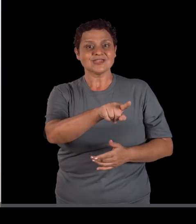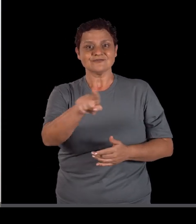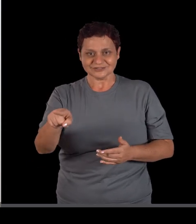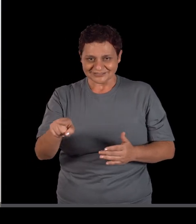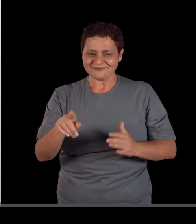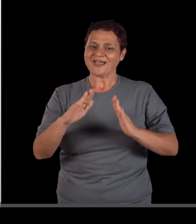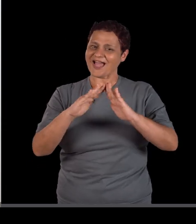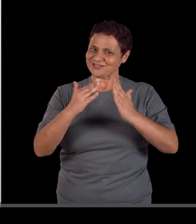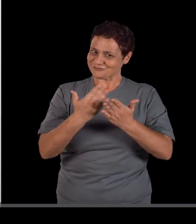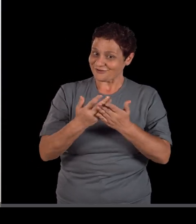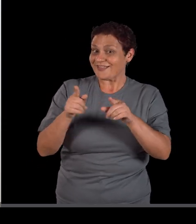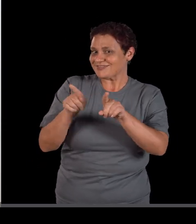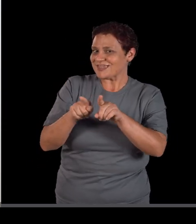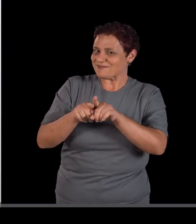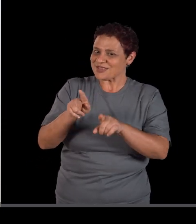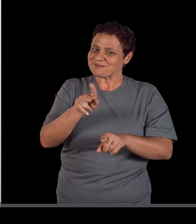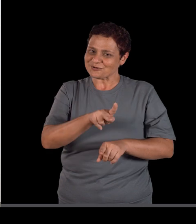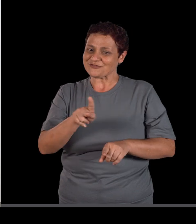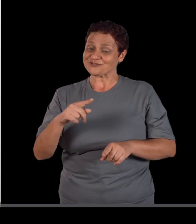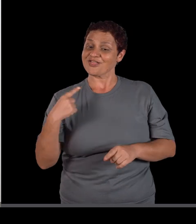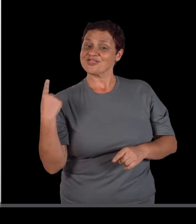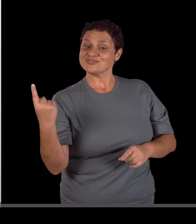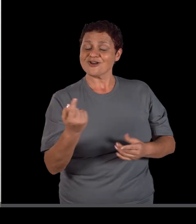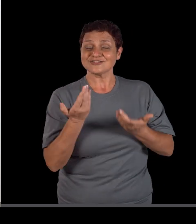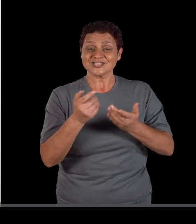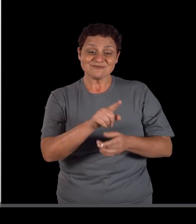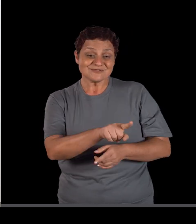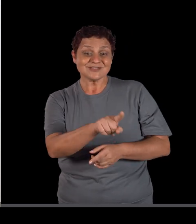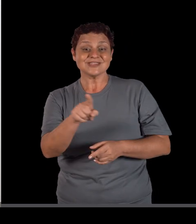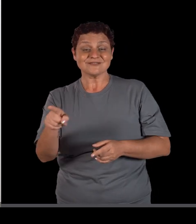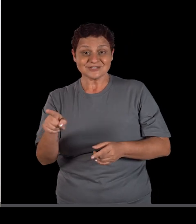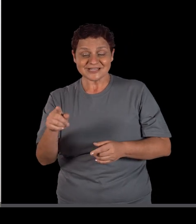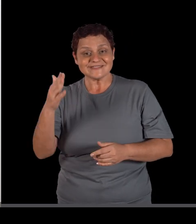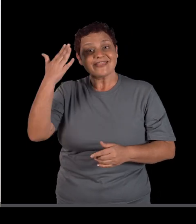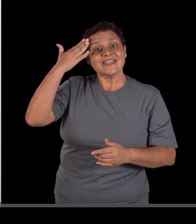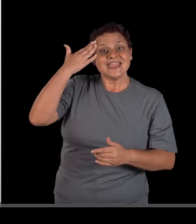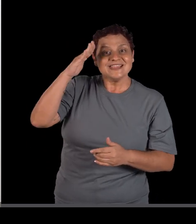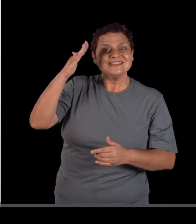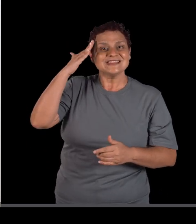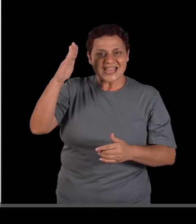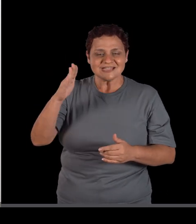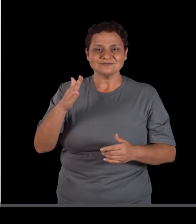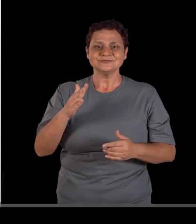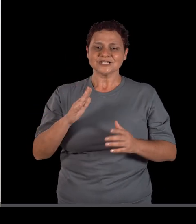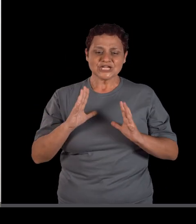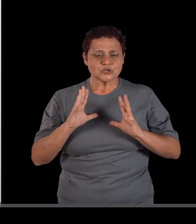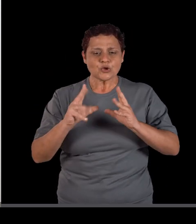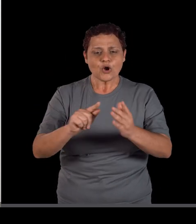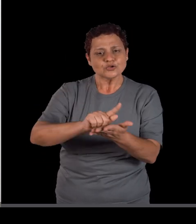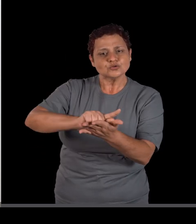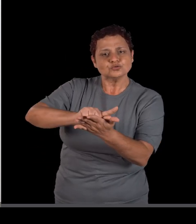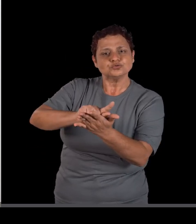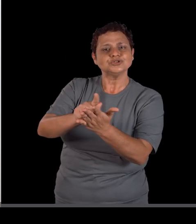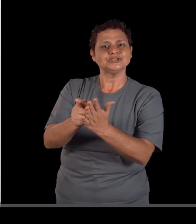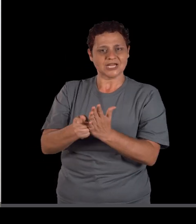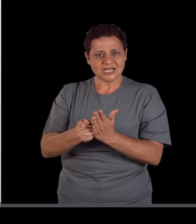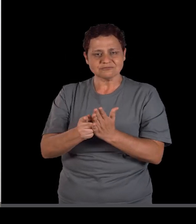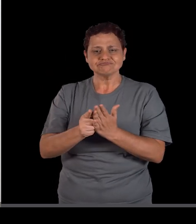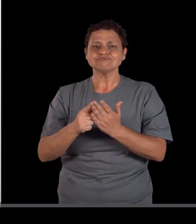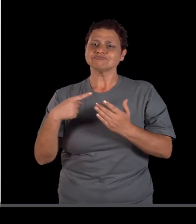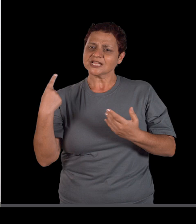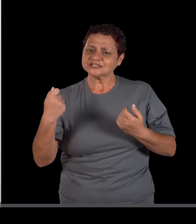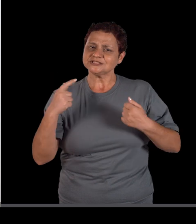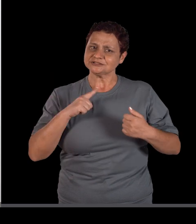quer que você, a escola e os seus professores, nós queremos que vocês entendam que todos esses